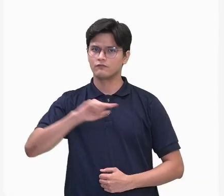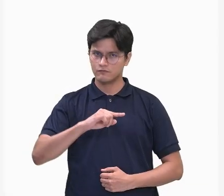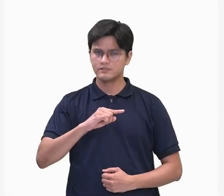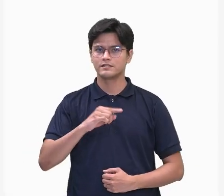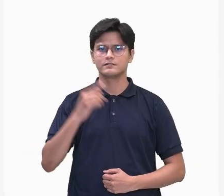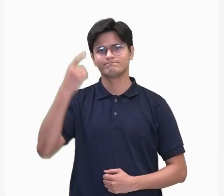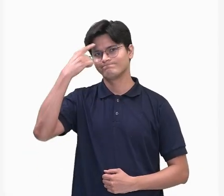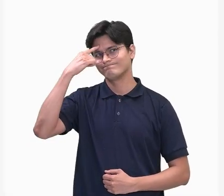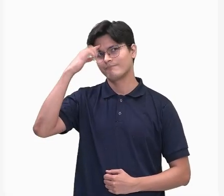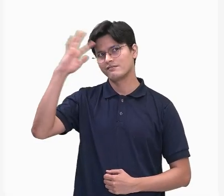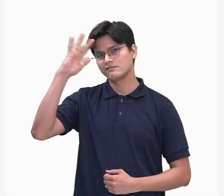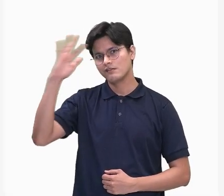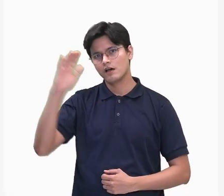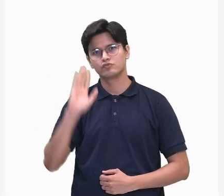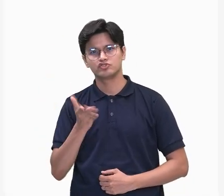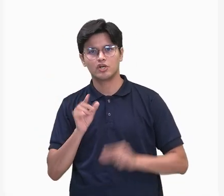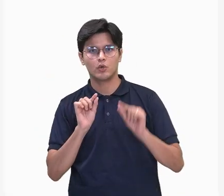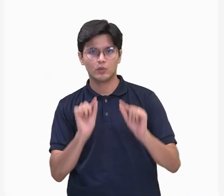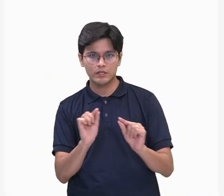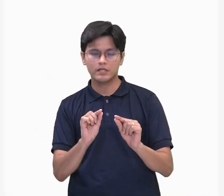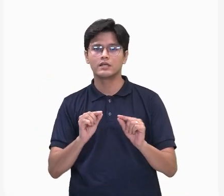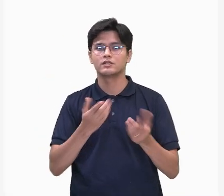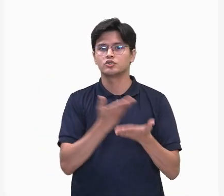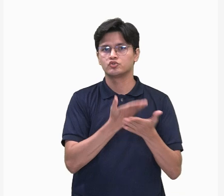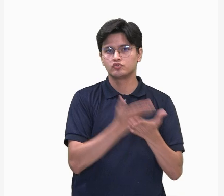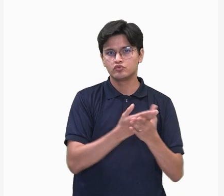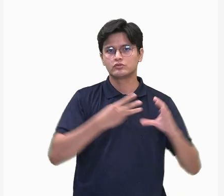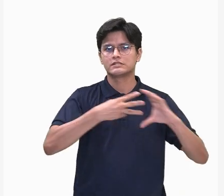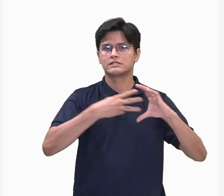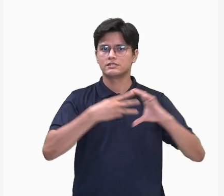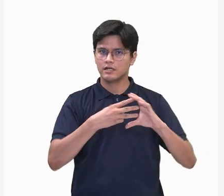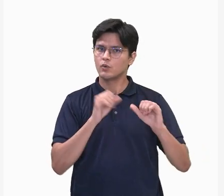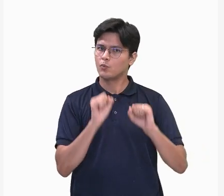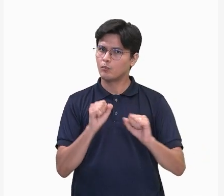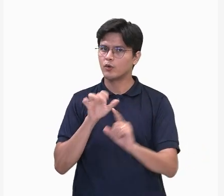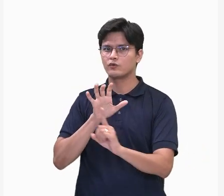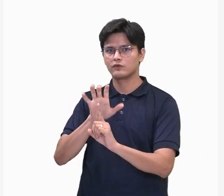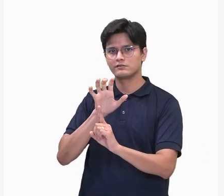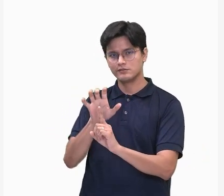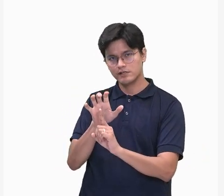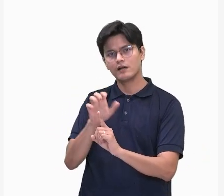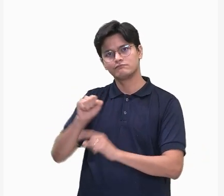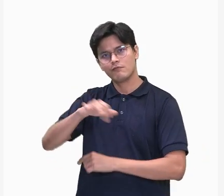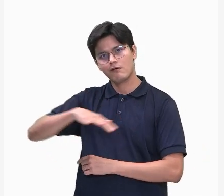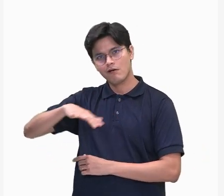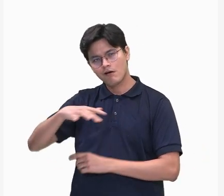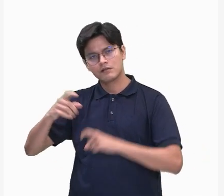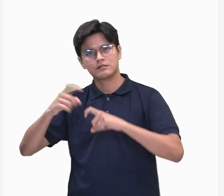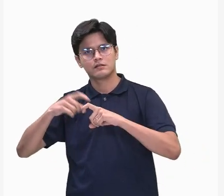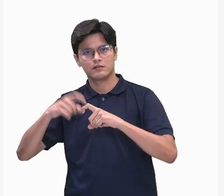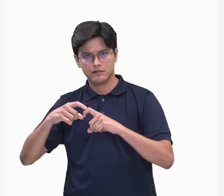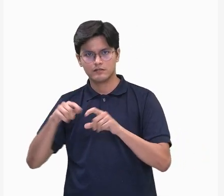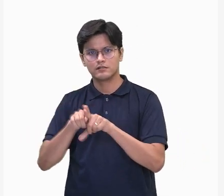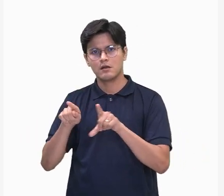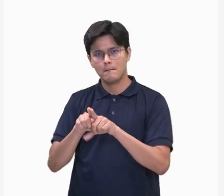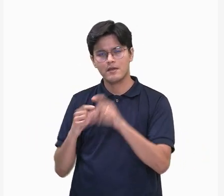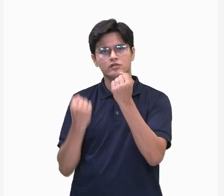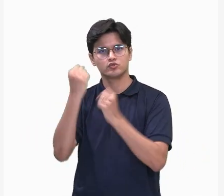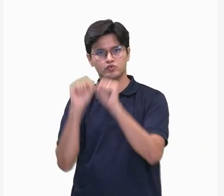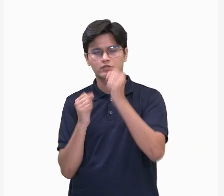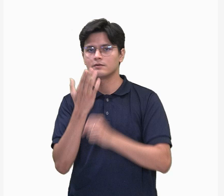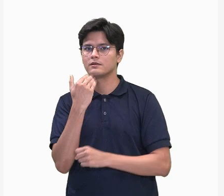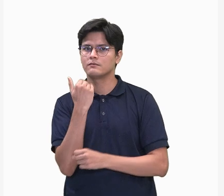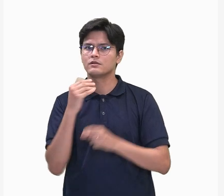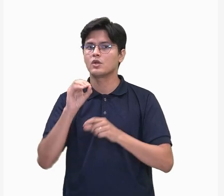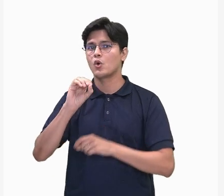como a medicina, a indústria alimentícia ou a agricultura? né? Então, essa perguntinha aí inicial é para a